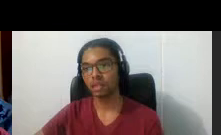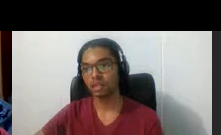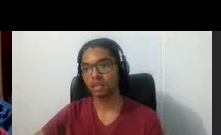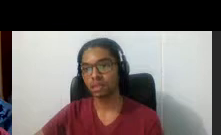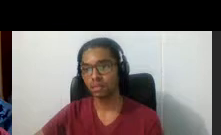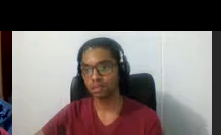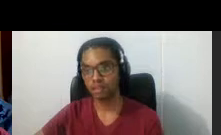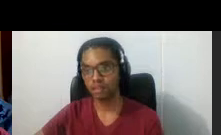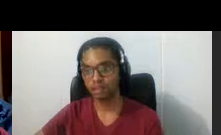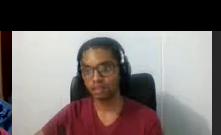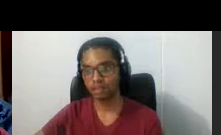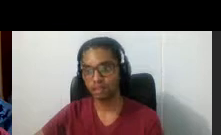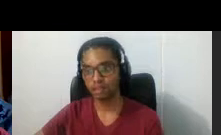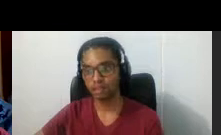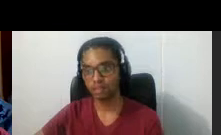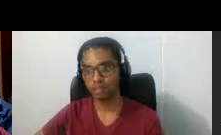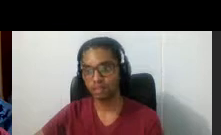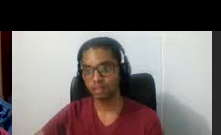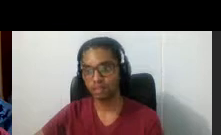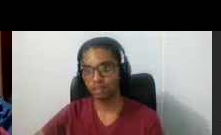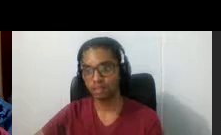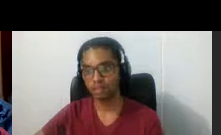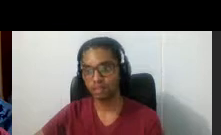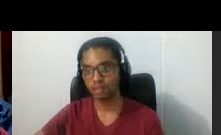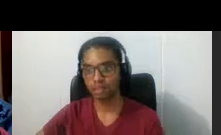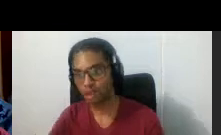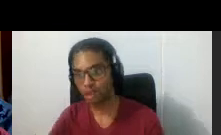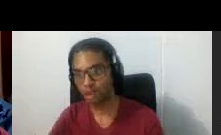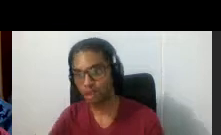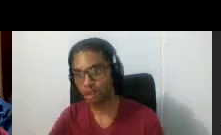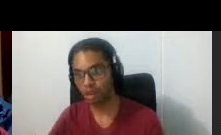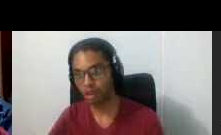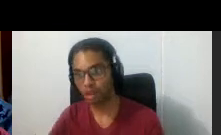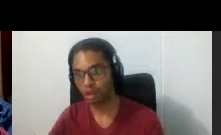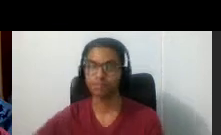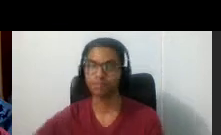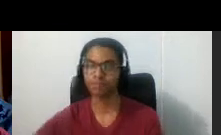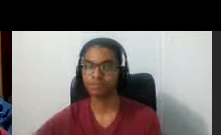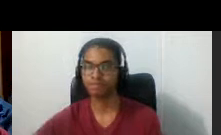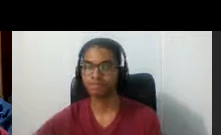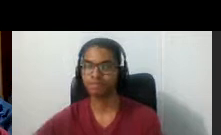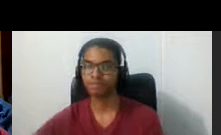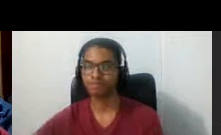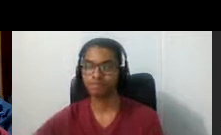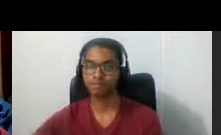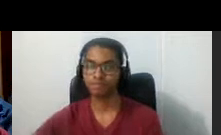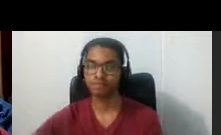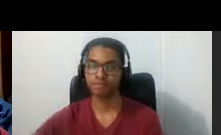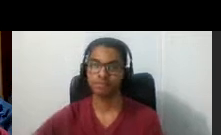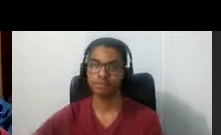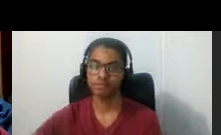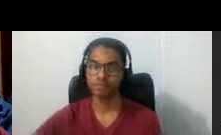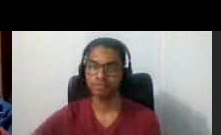Não muda nada, até porque quando você está falando, tá assim, meio com delay.